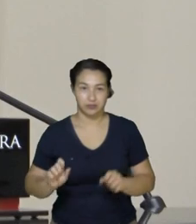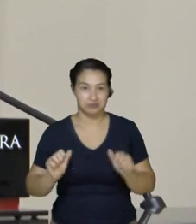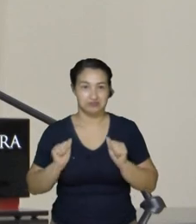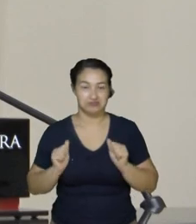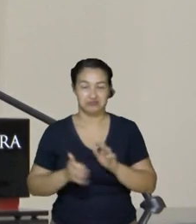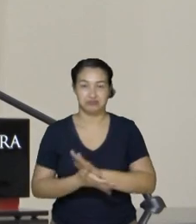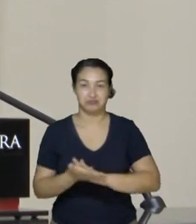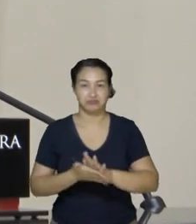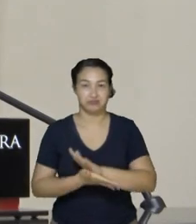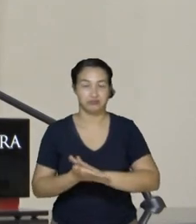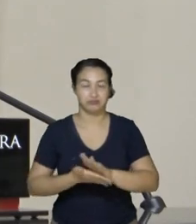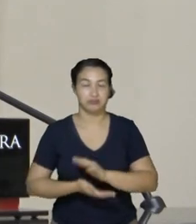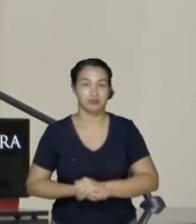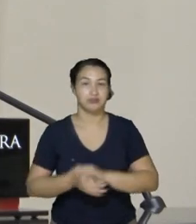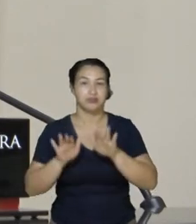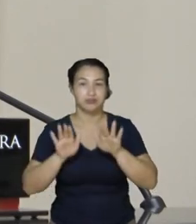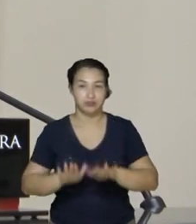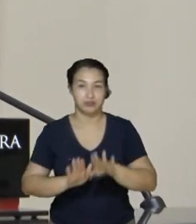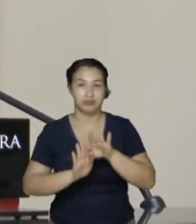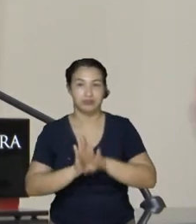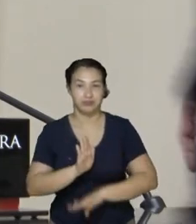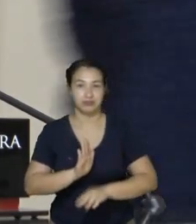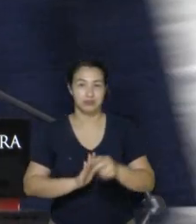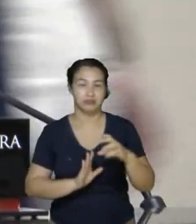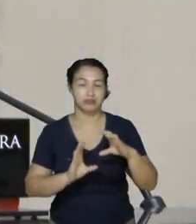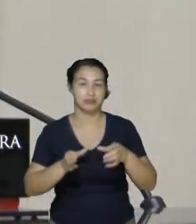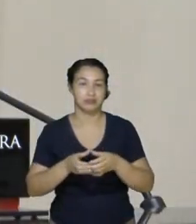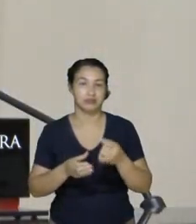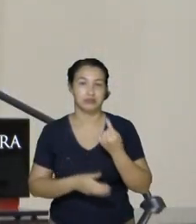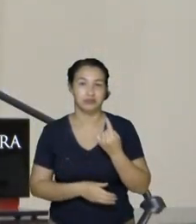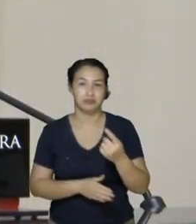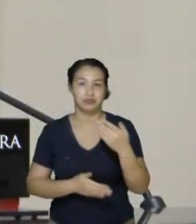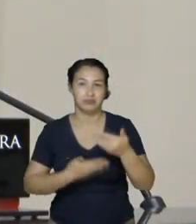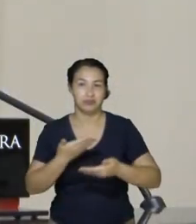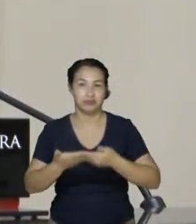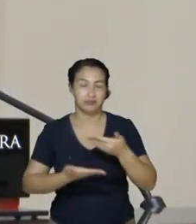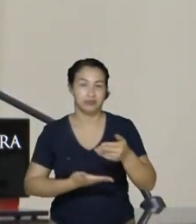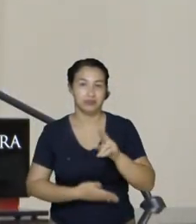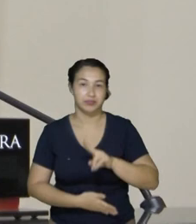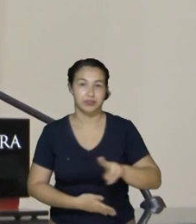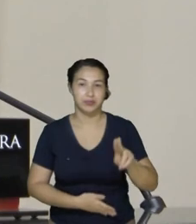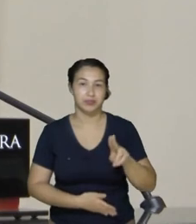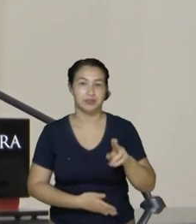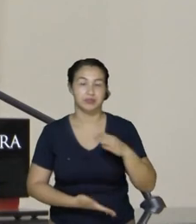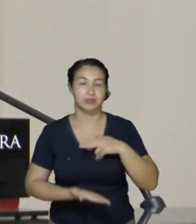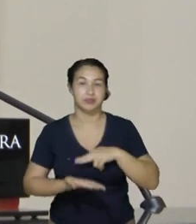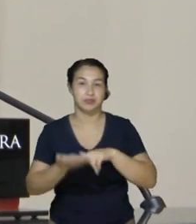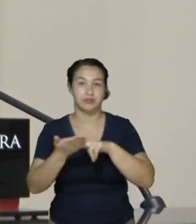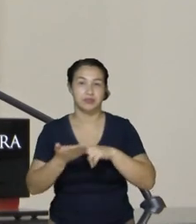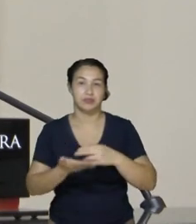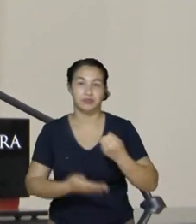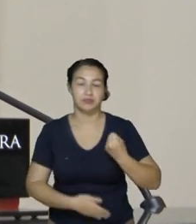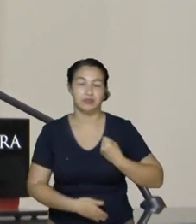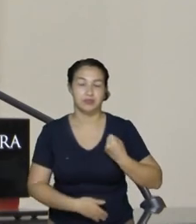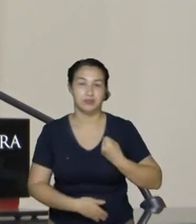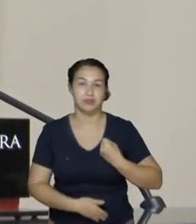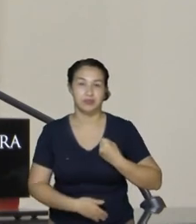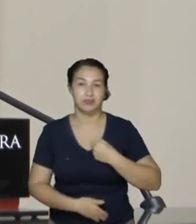abstenção. Foi mantido o veto em turno único pelo processo nominal encaminhado pela mensagem número